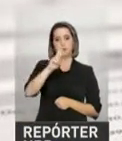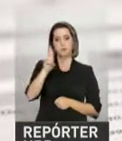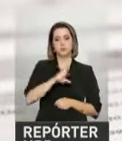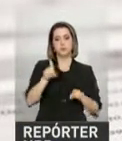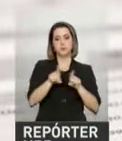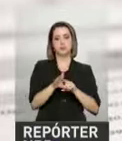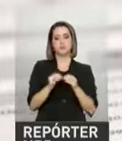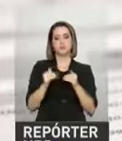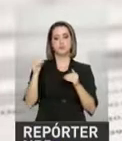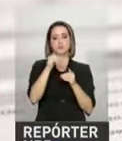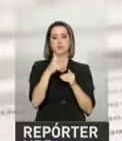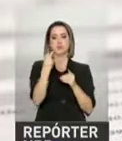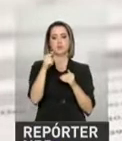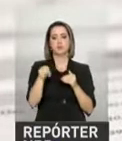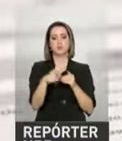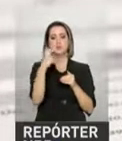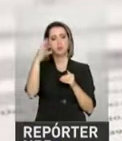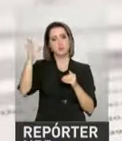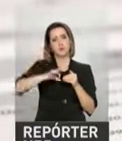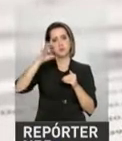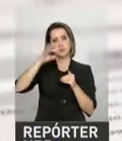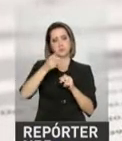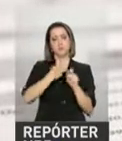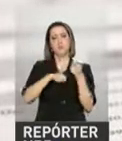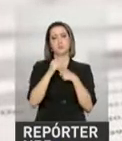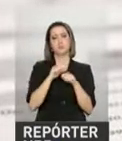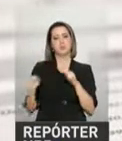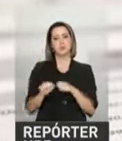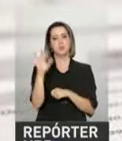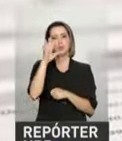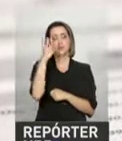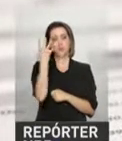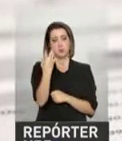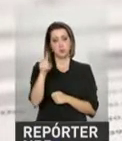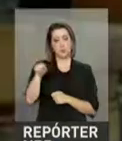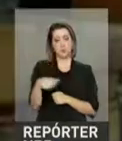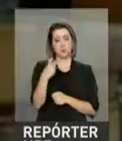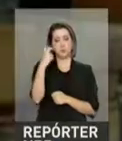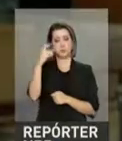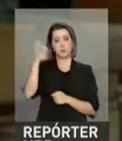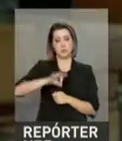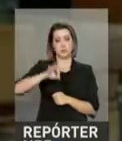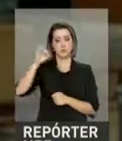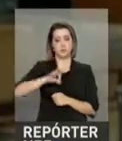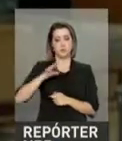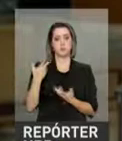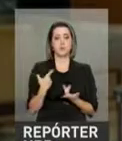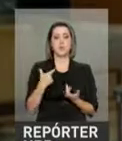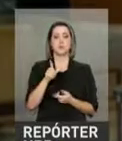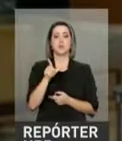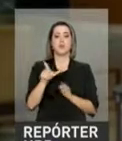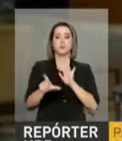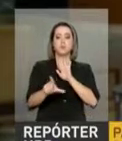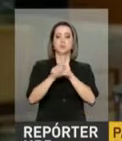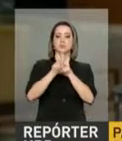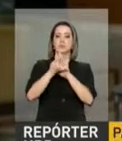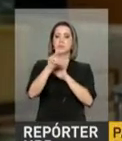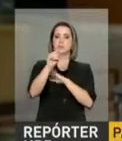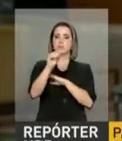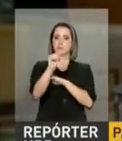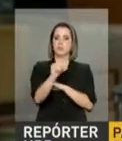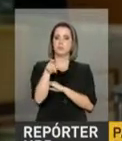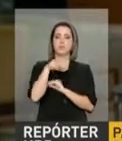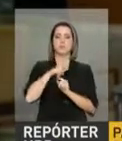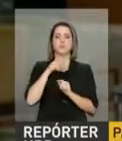de 2,5% para a economia e inflação de 4,5%. A Lei de Diretrizes Orçamentárias também prevê